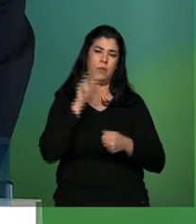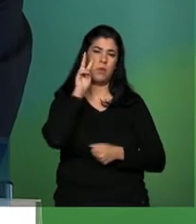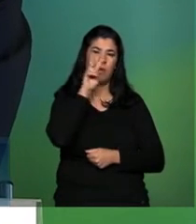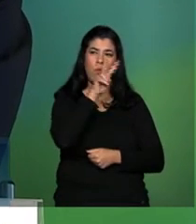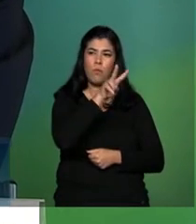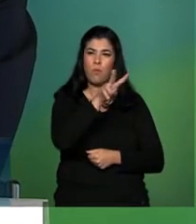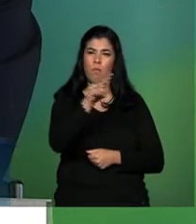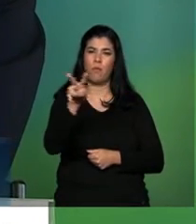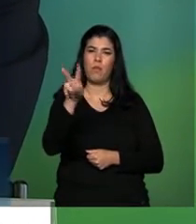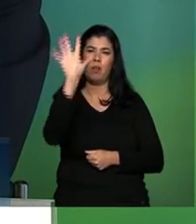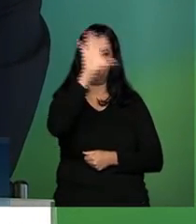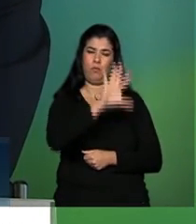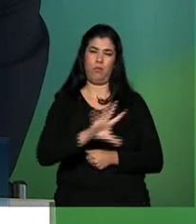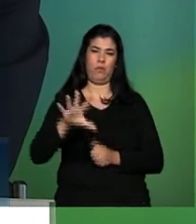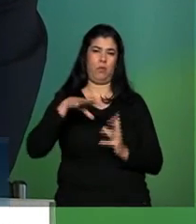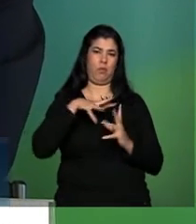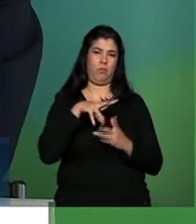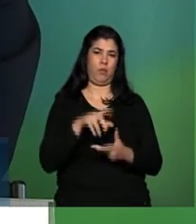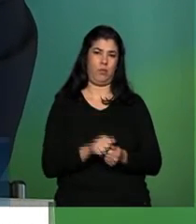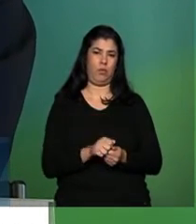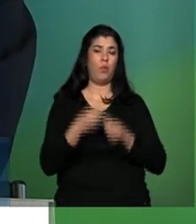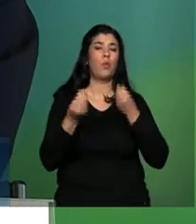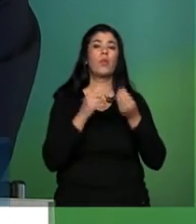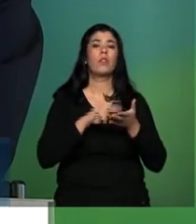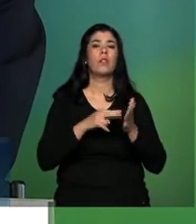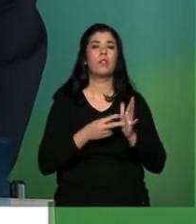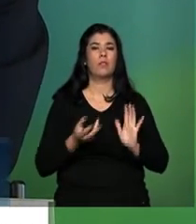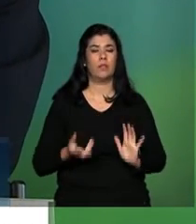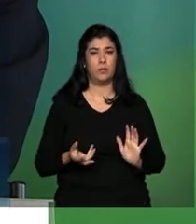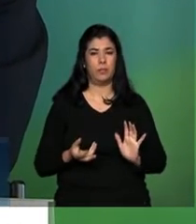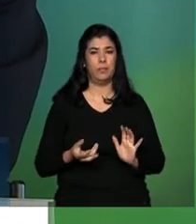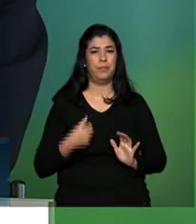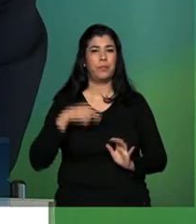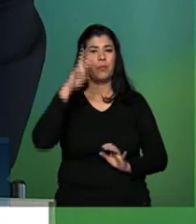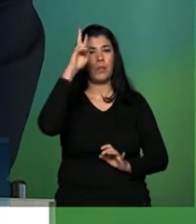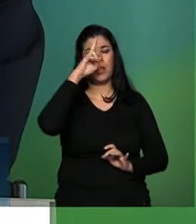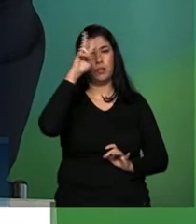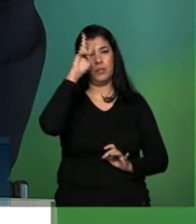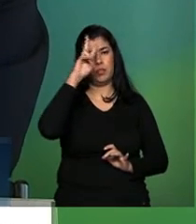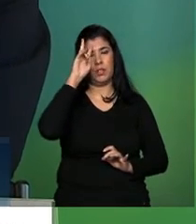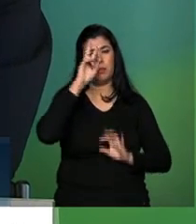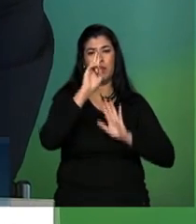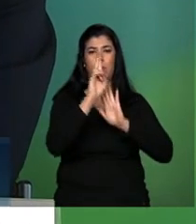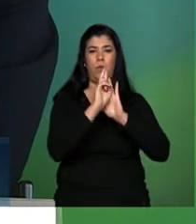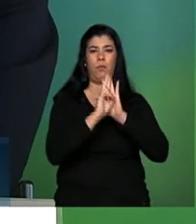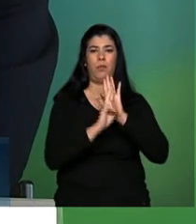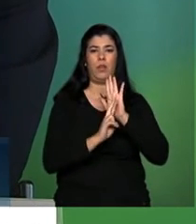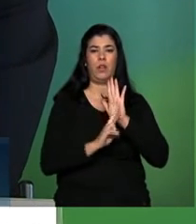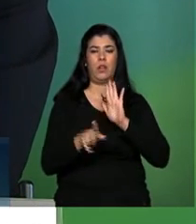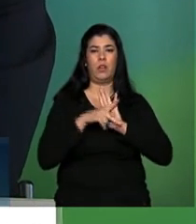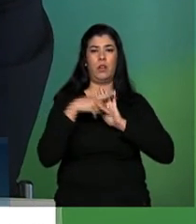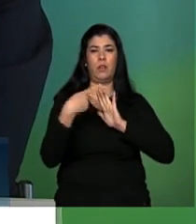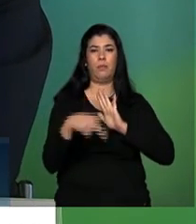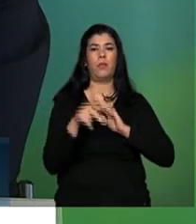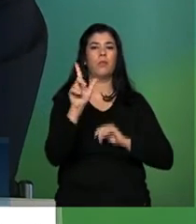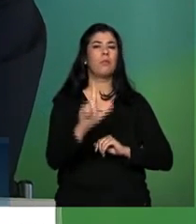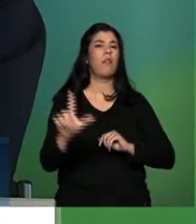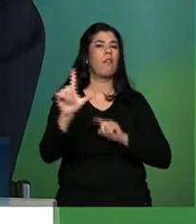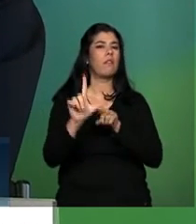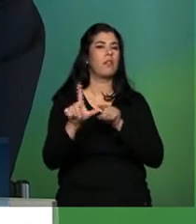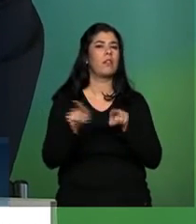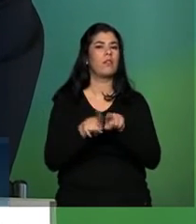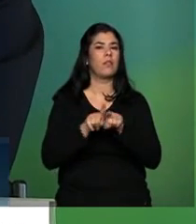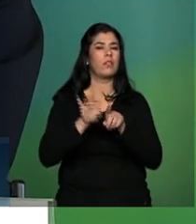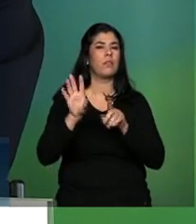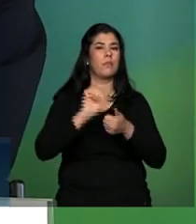o mundo. E olhar o mundo, eu me lembro que de uma regra que é aplicada à literatura e que se aplica